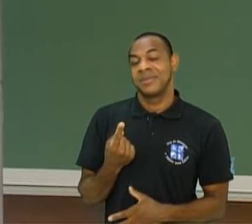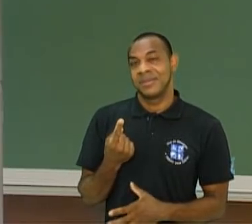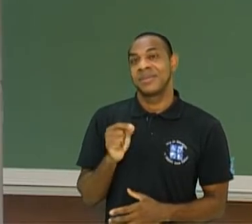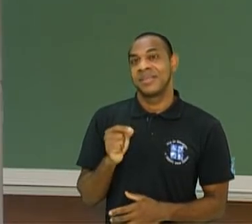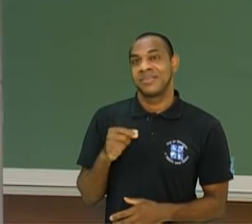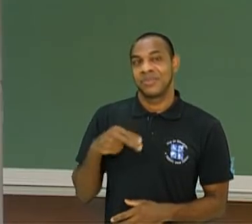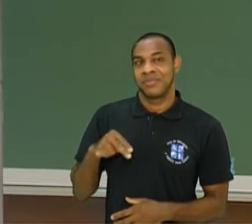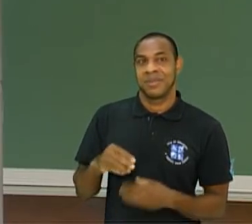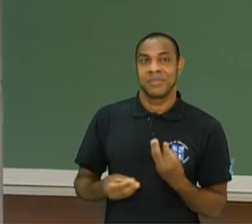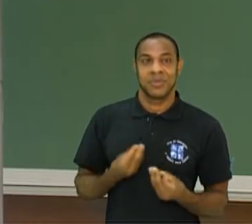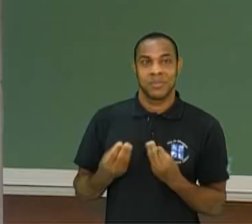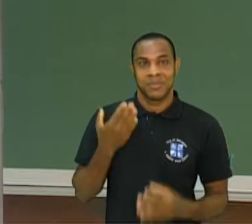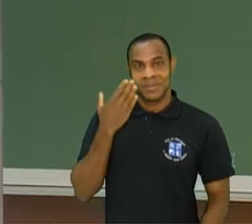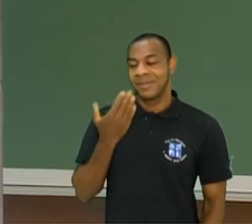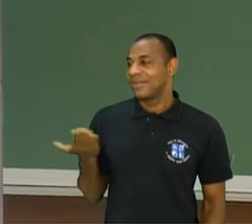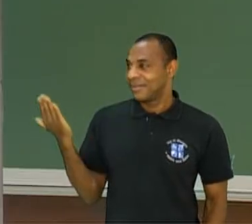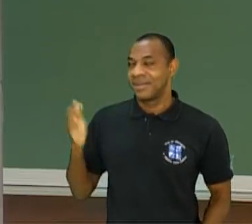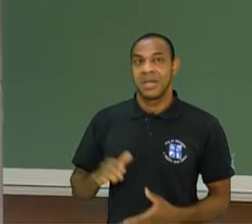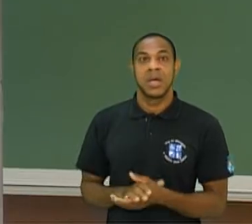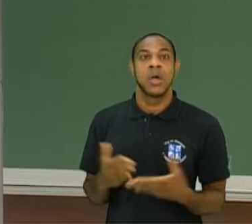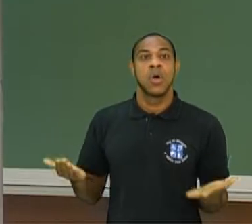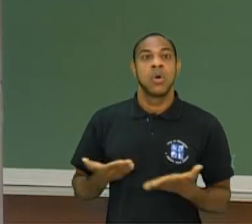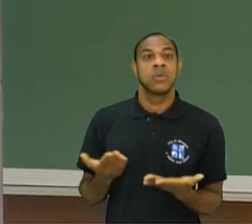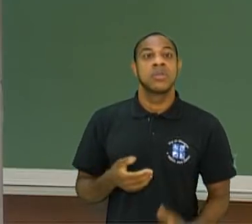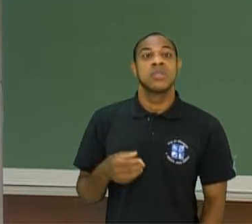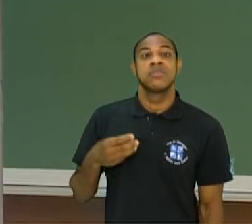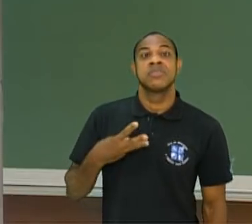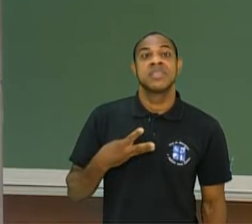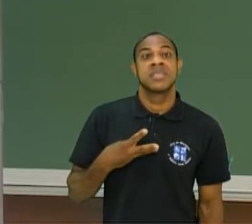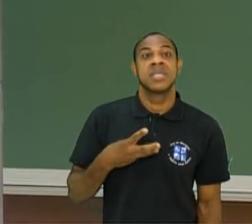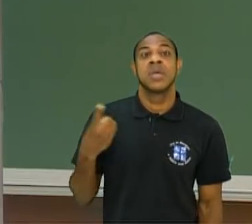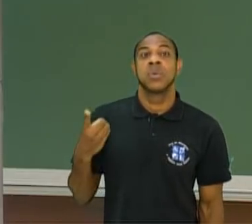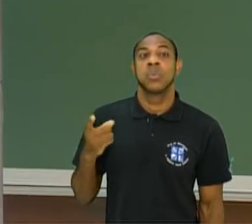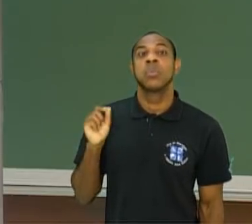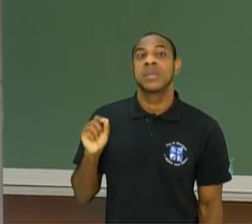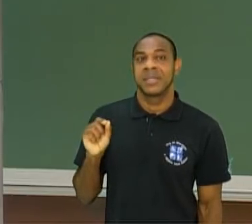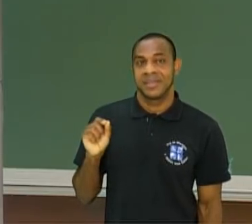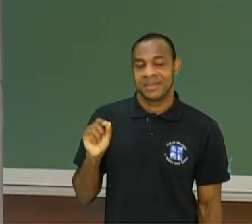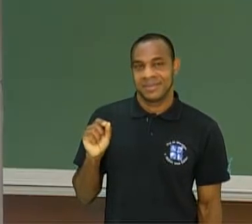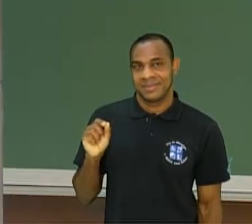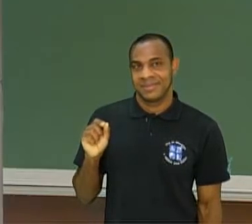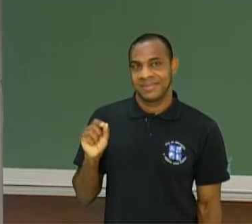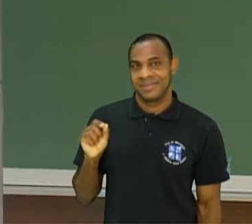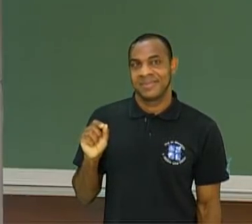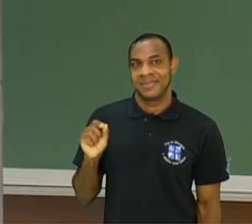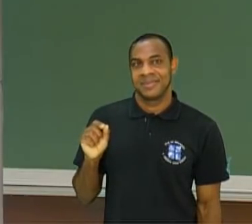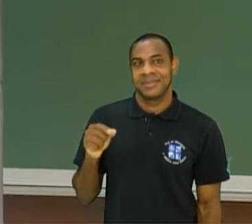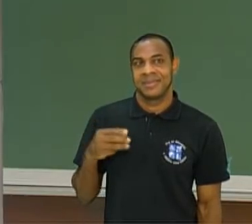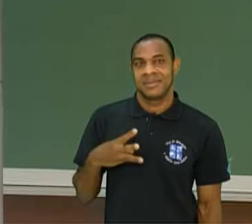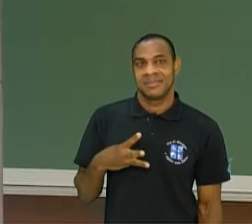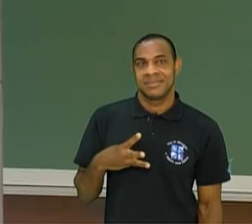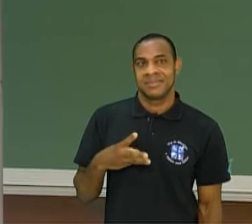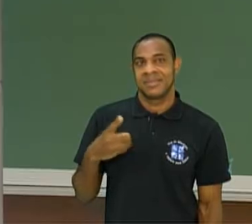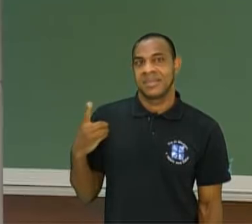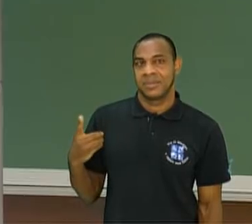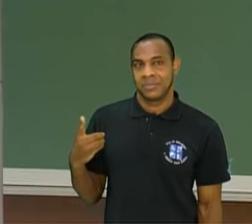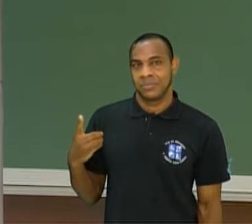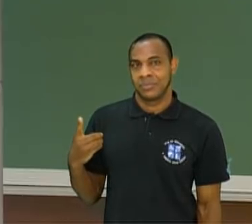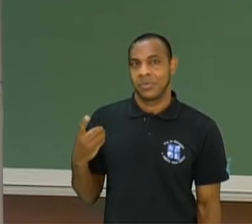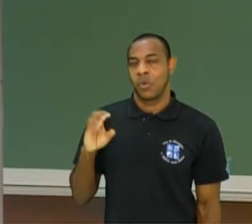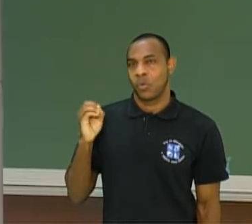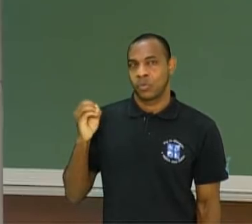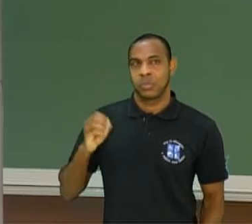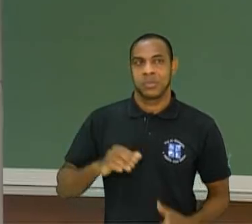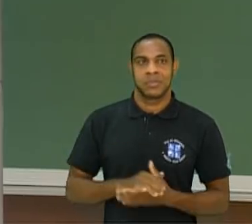outubro. Então, hoje é dia 30, sexta-feira, vai ser comemorado, no caso, amanhã, né? Dia 31